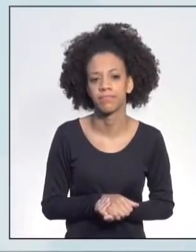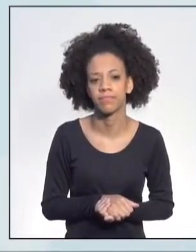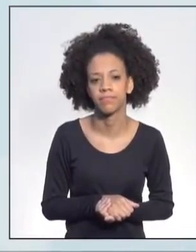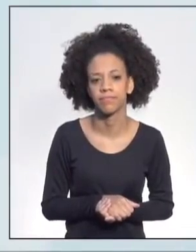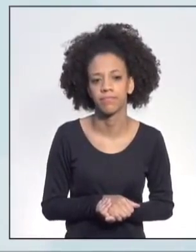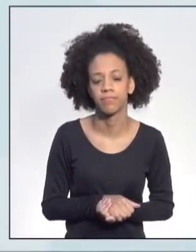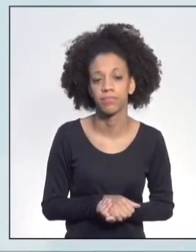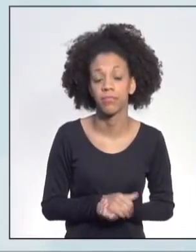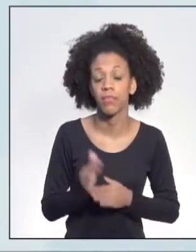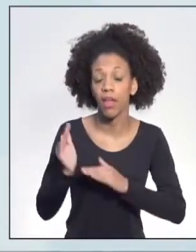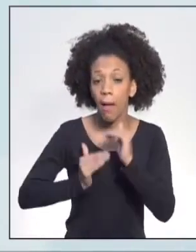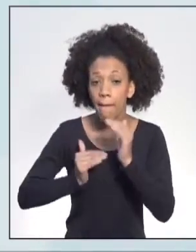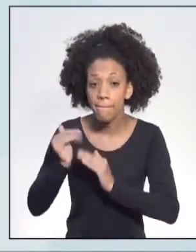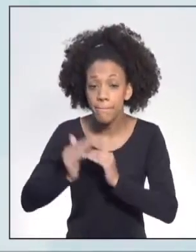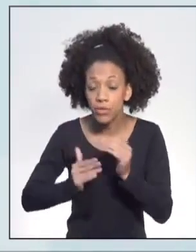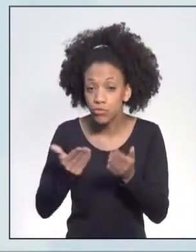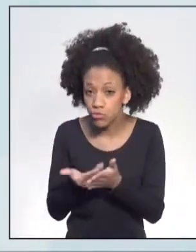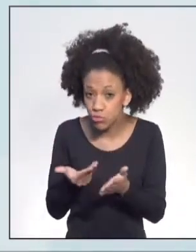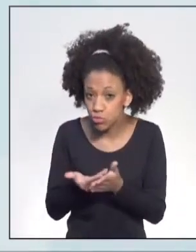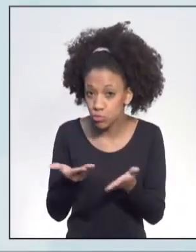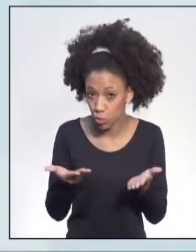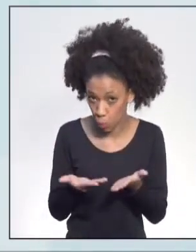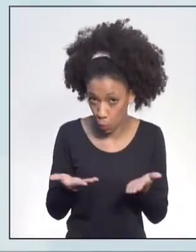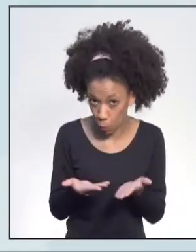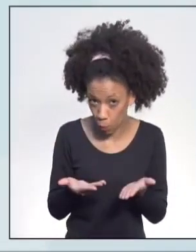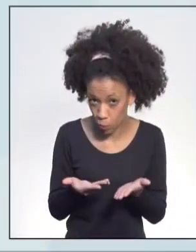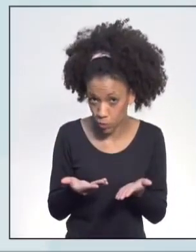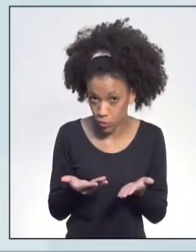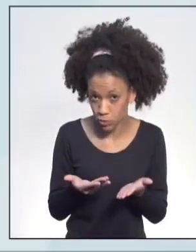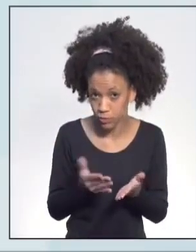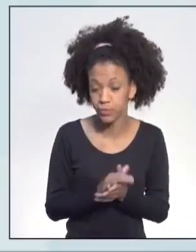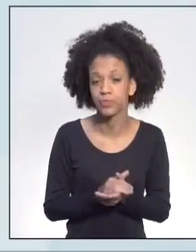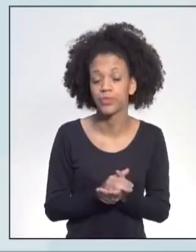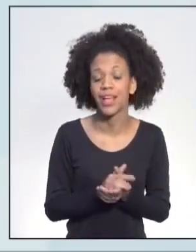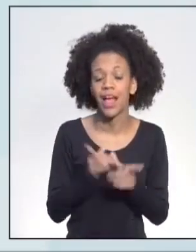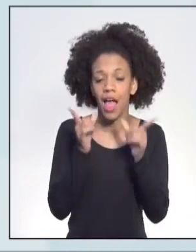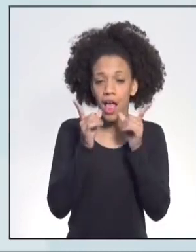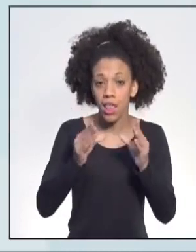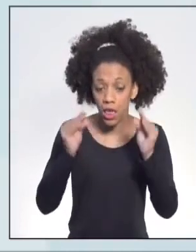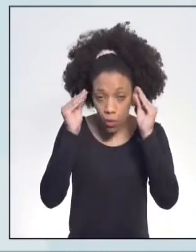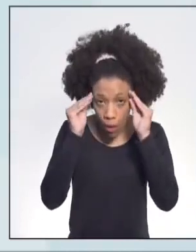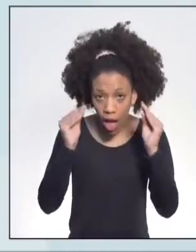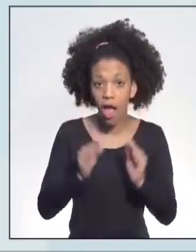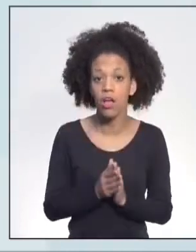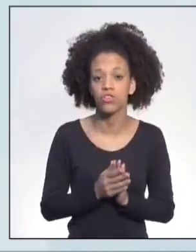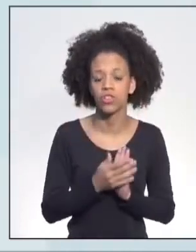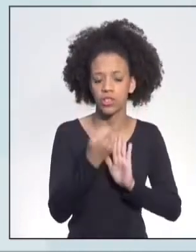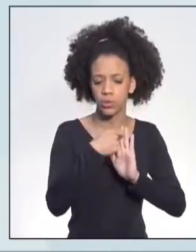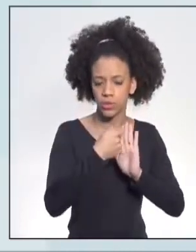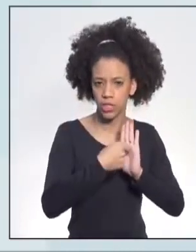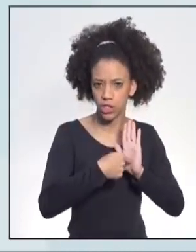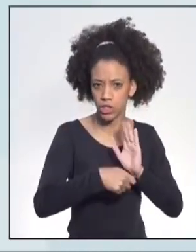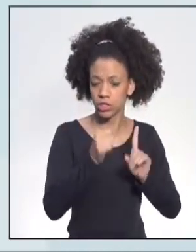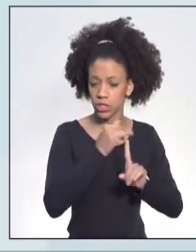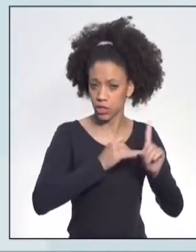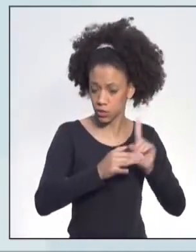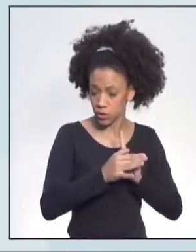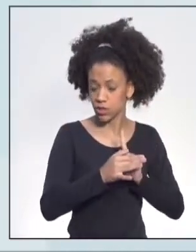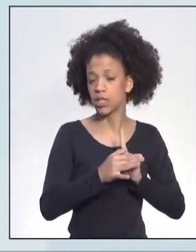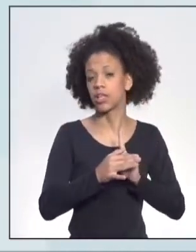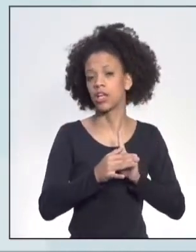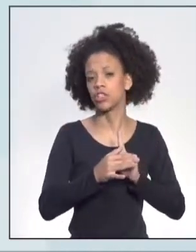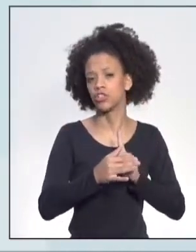A habilidade que nós iremos estudar com esse tema, que são a linguagem e os registros que as sociedades